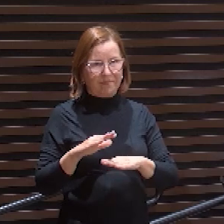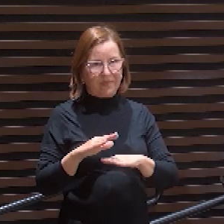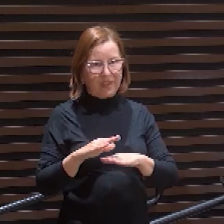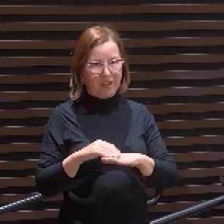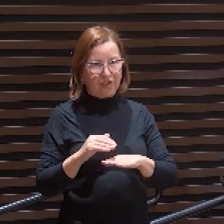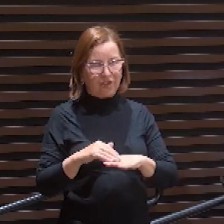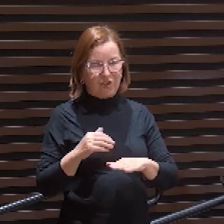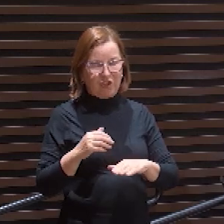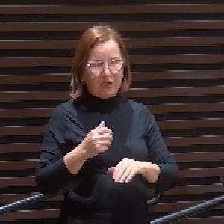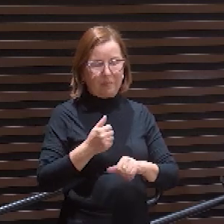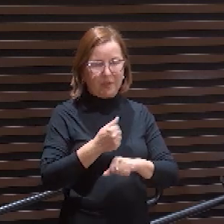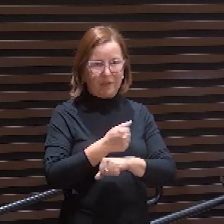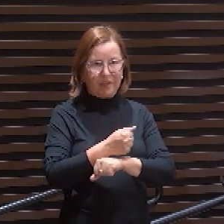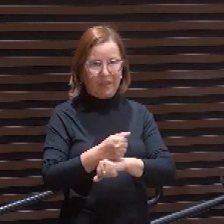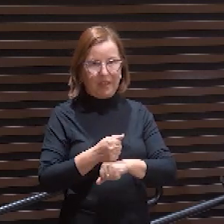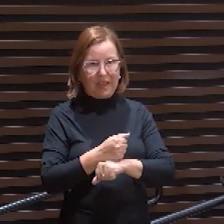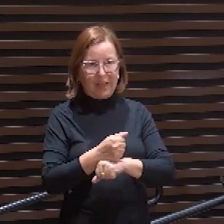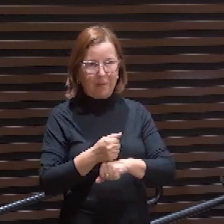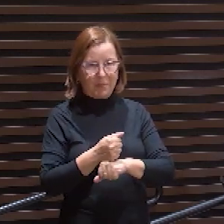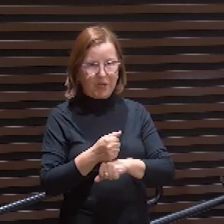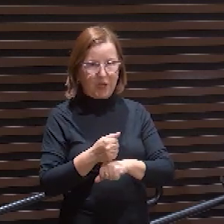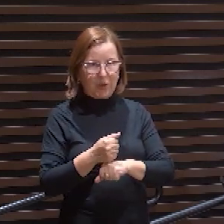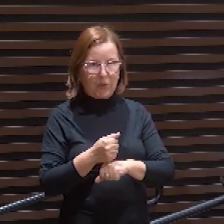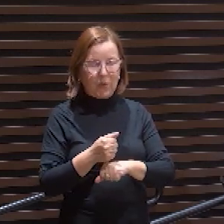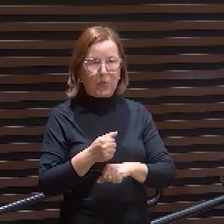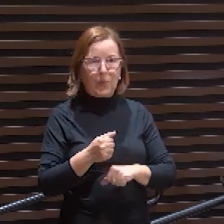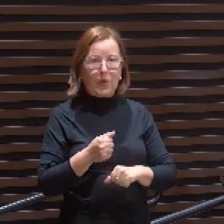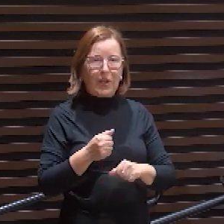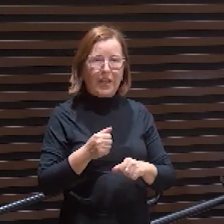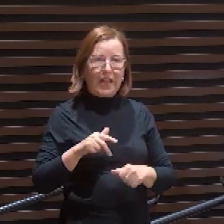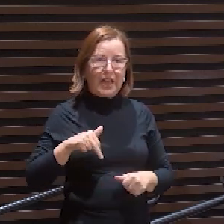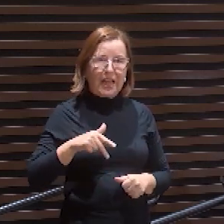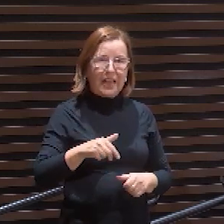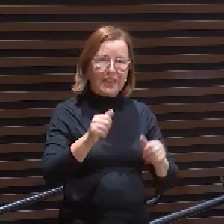E aparece esse personagem aqui